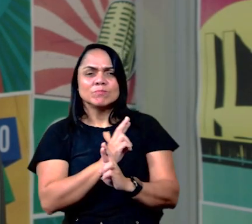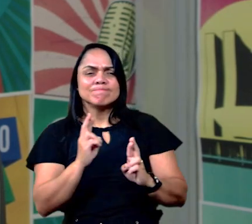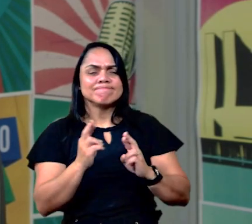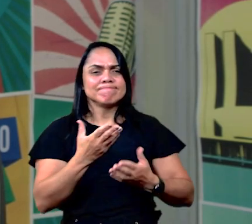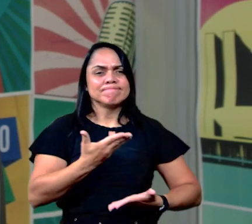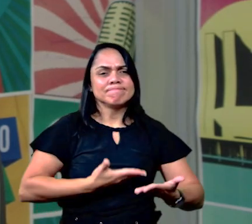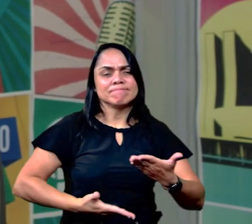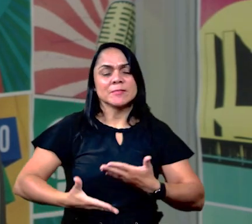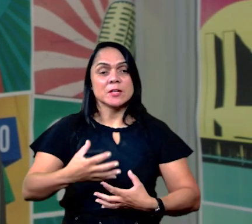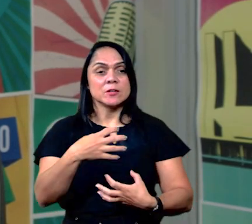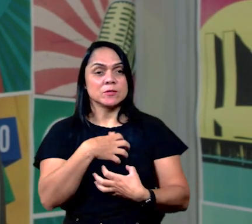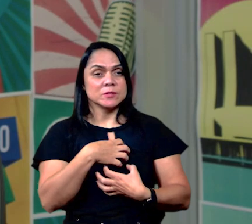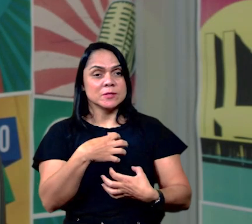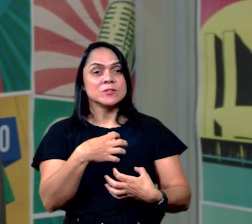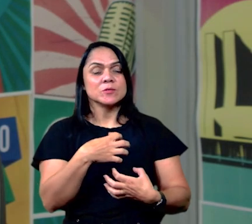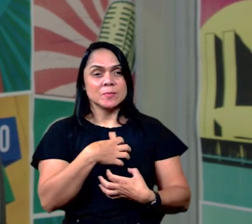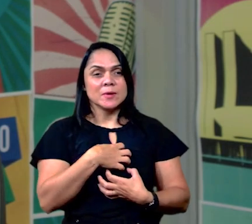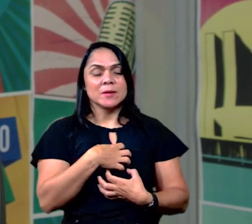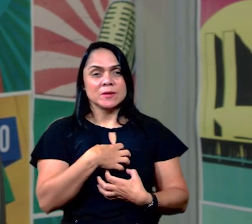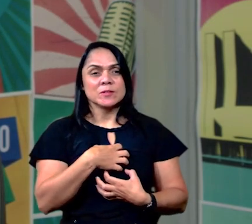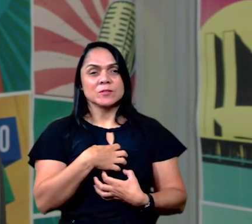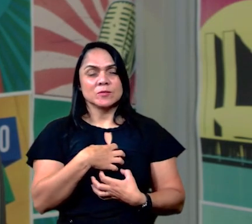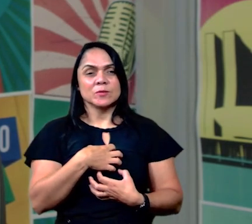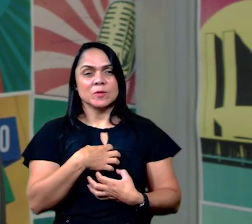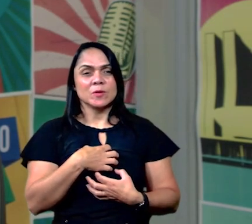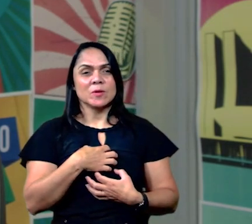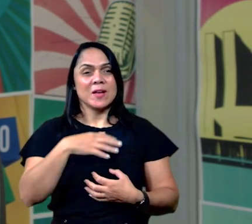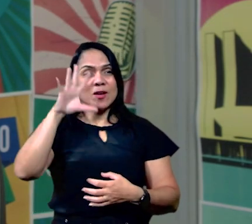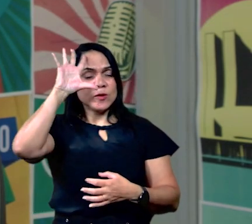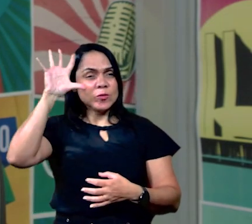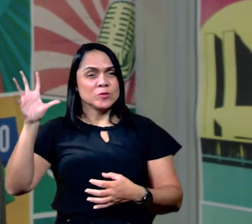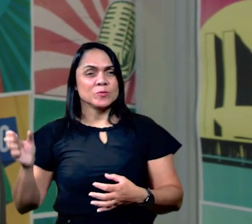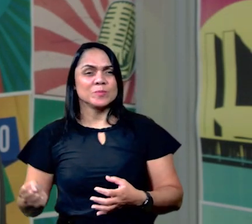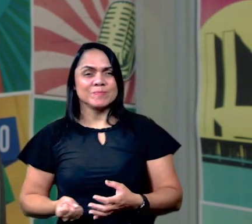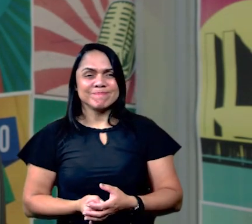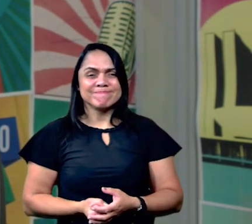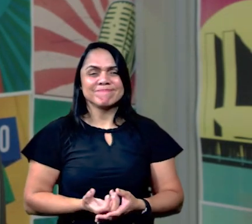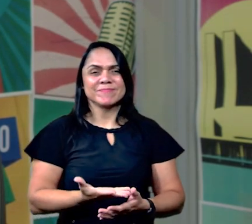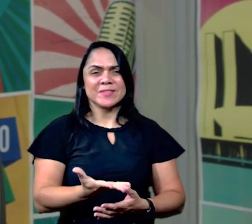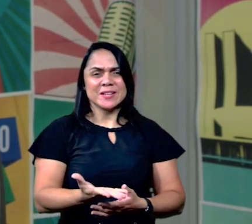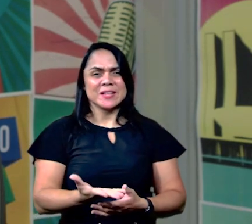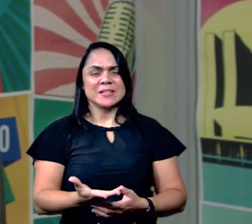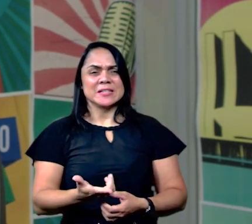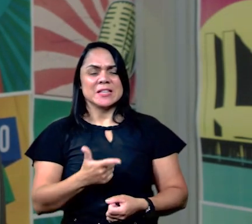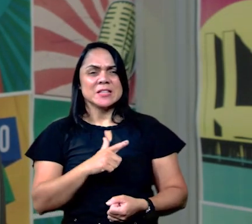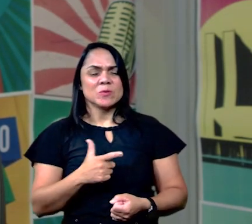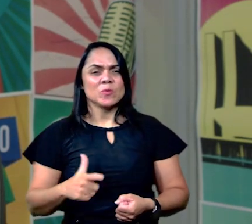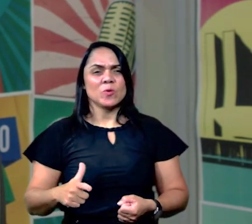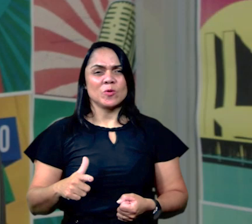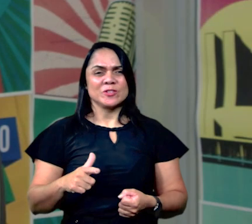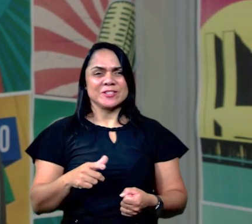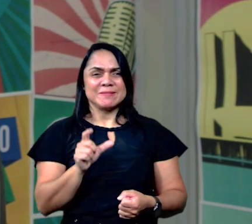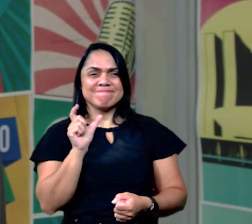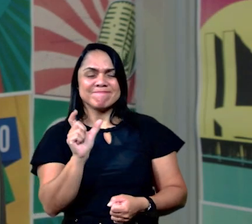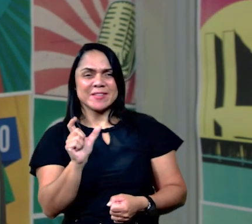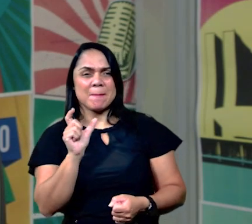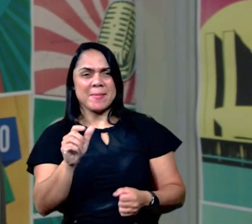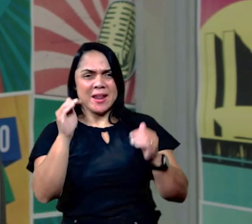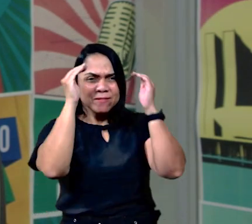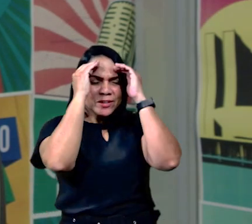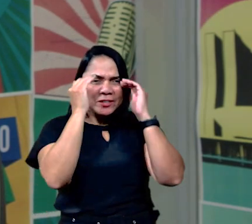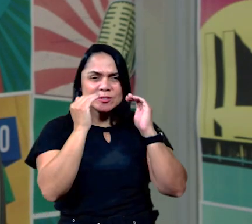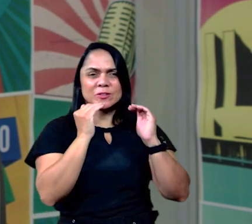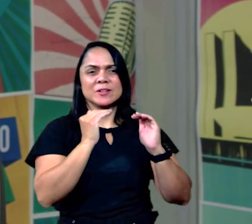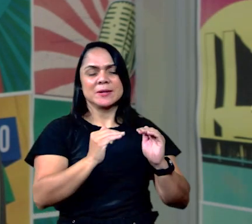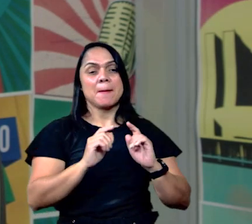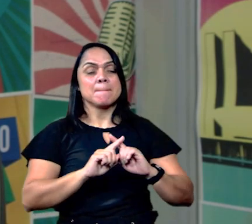gente tem perdido, que embora os movimentos afro-religiosos não gostem da palavra intolerância, né, que tem a ver com